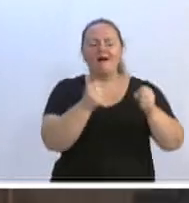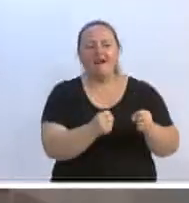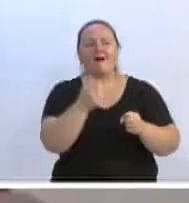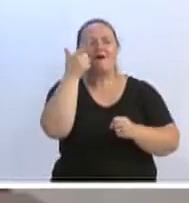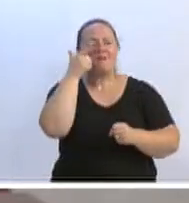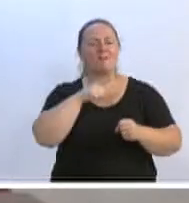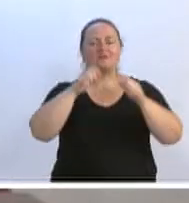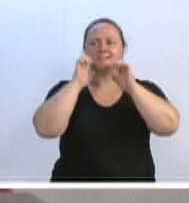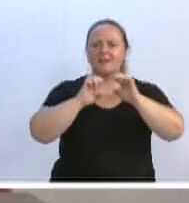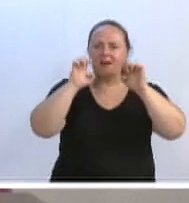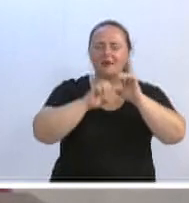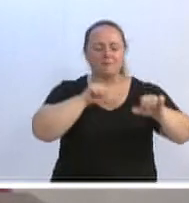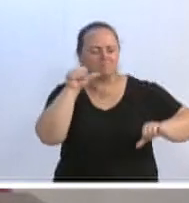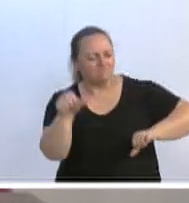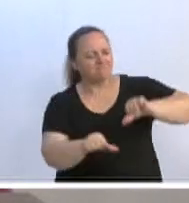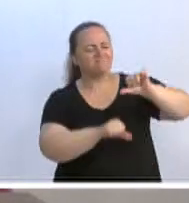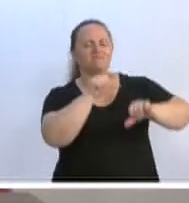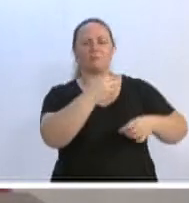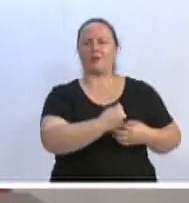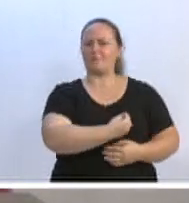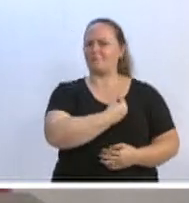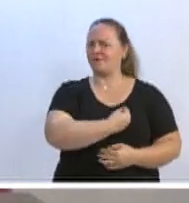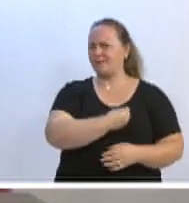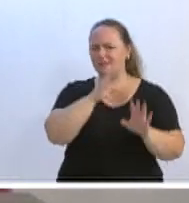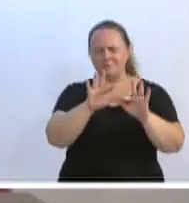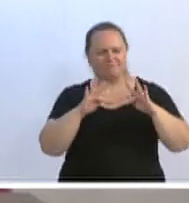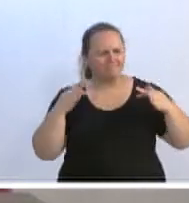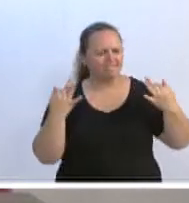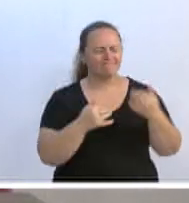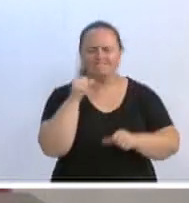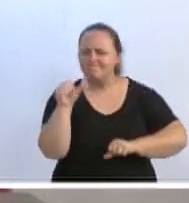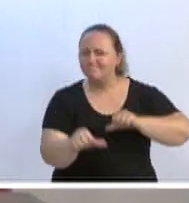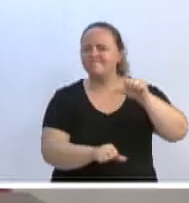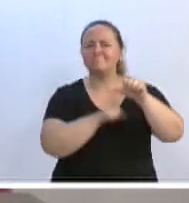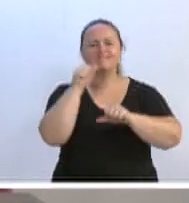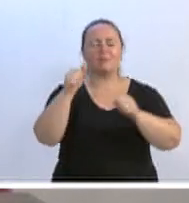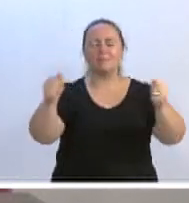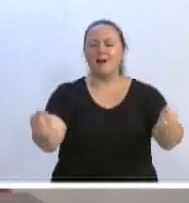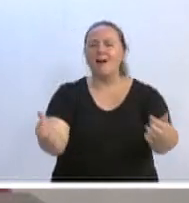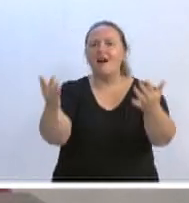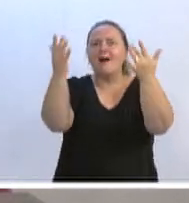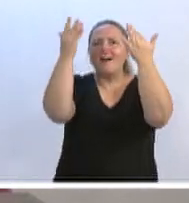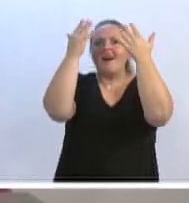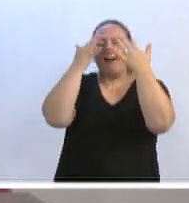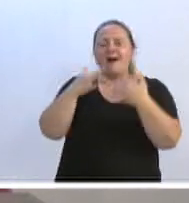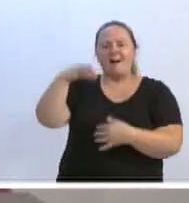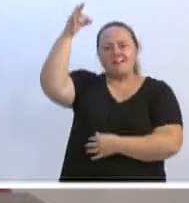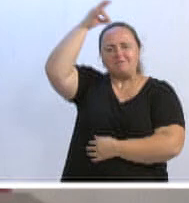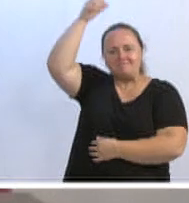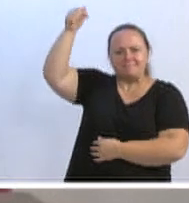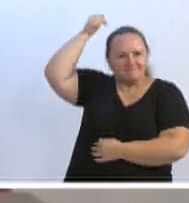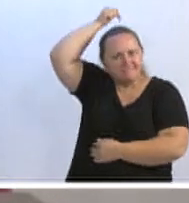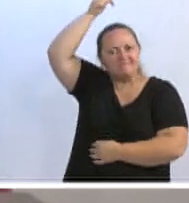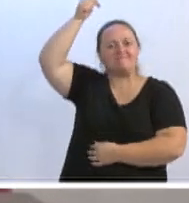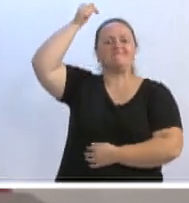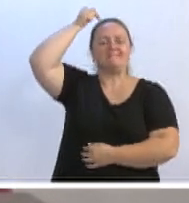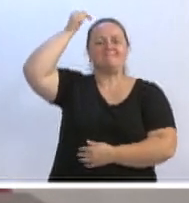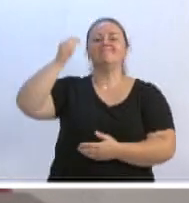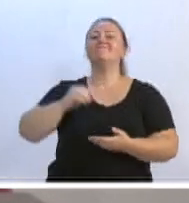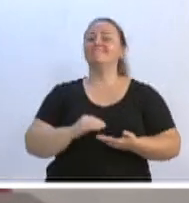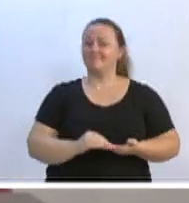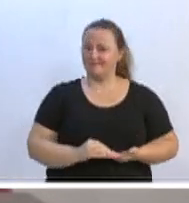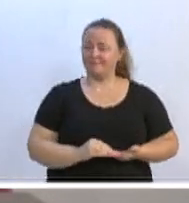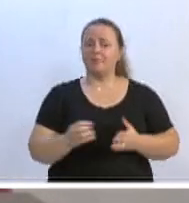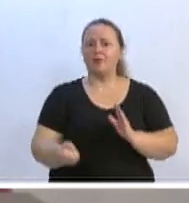vidas transformadas, famílias transformadas, cheias do Espírito Santo de Deus, pessoas tiradas,